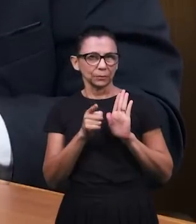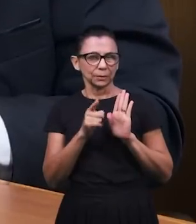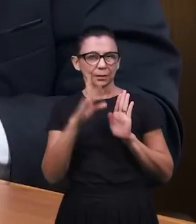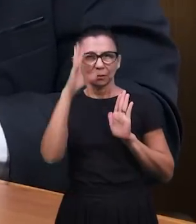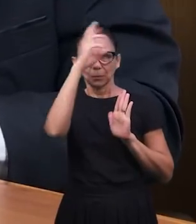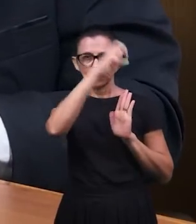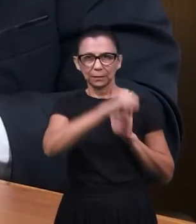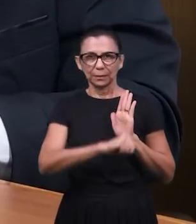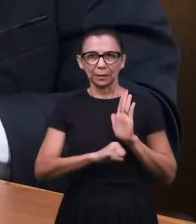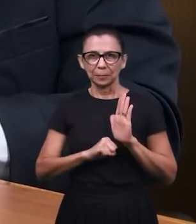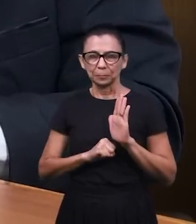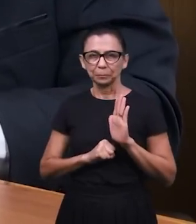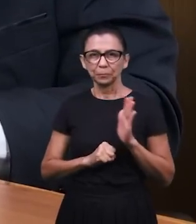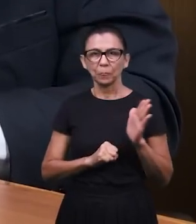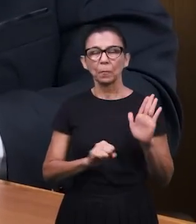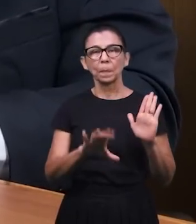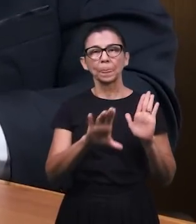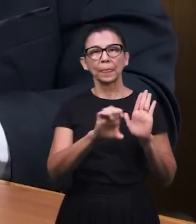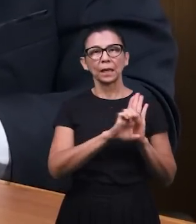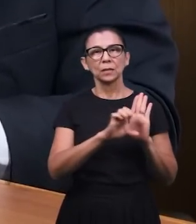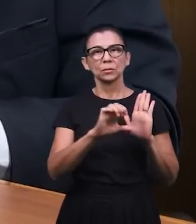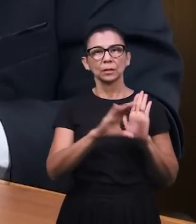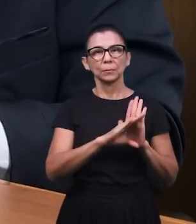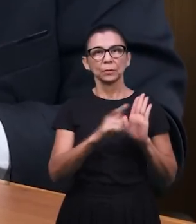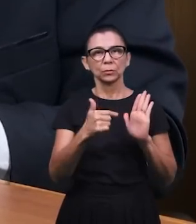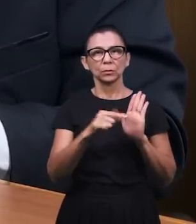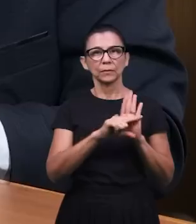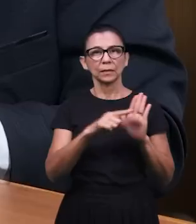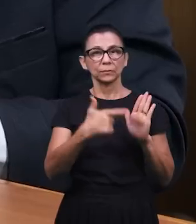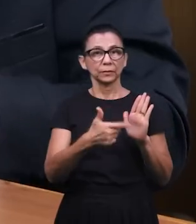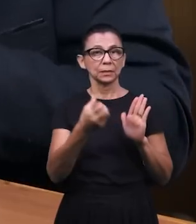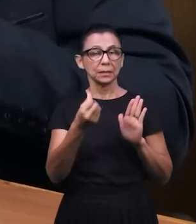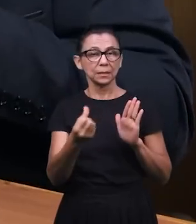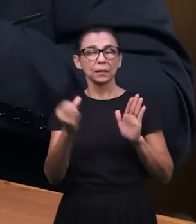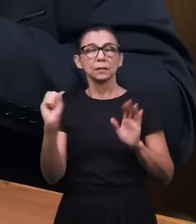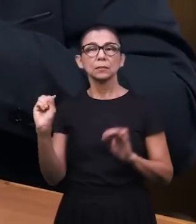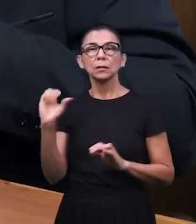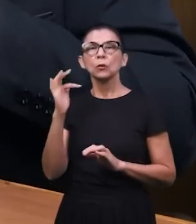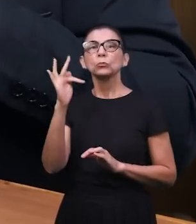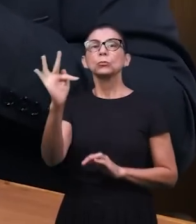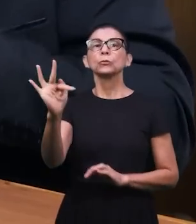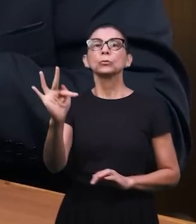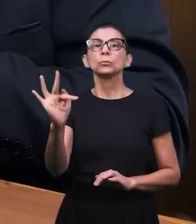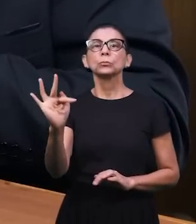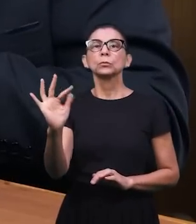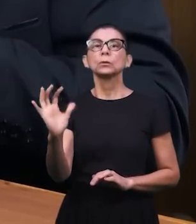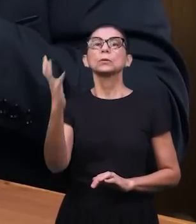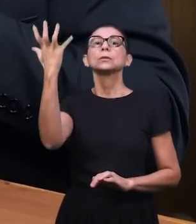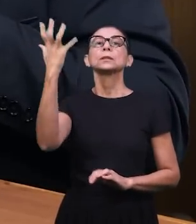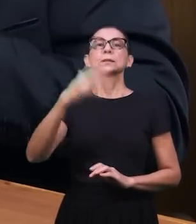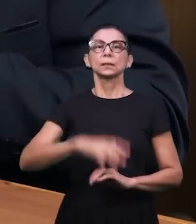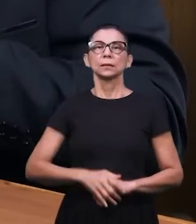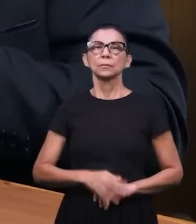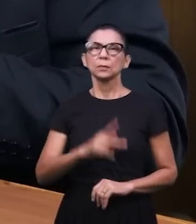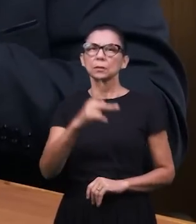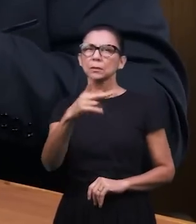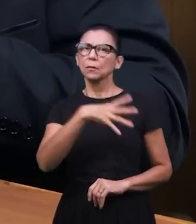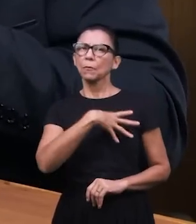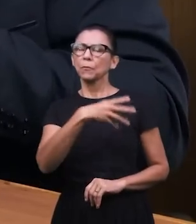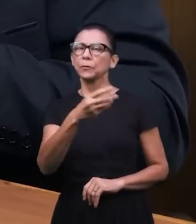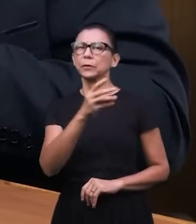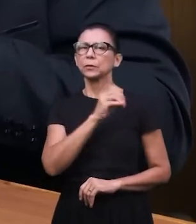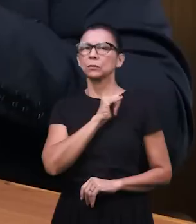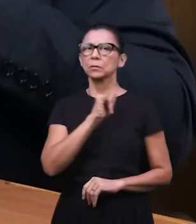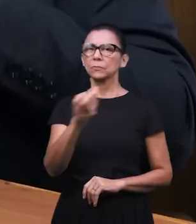compreender, o texto que se encontra no livro do Êxodo, capítulo 12, verso 26, que diz assim: E acontecerá que, quando vossos filhos